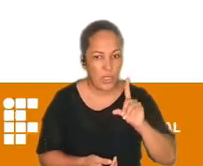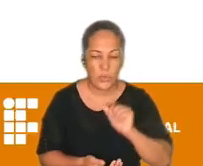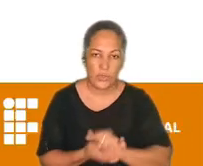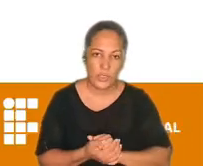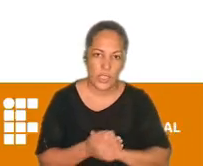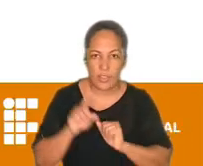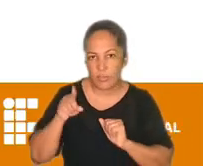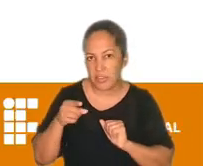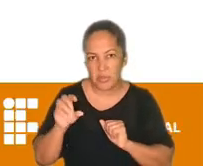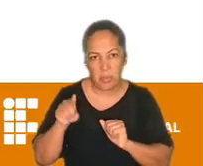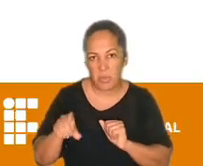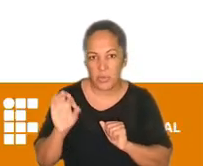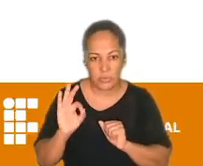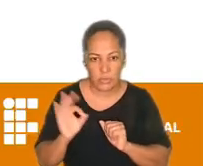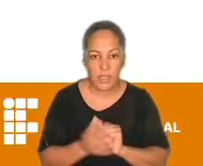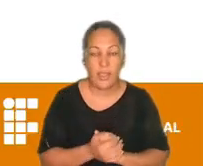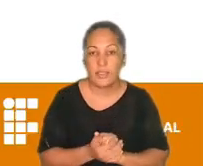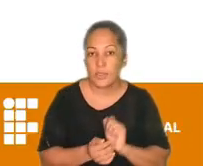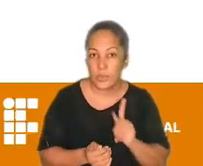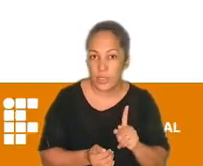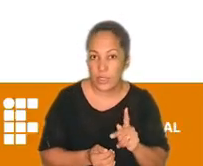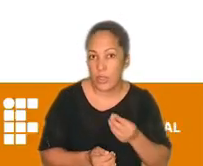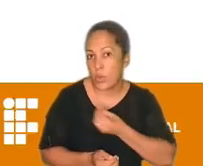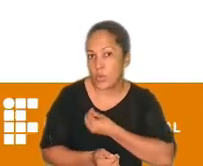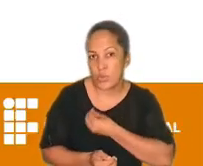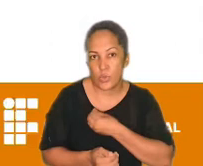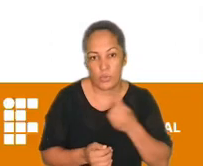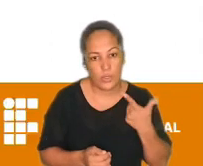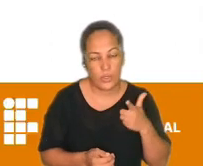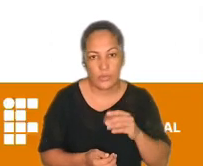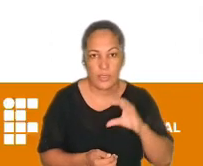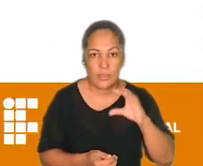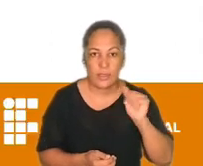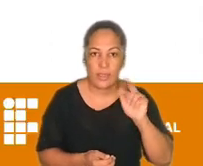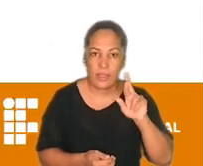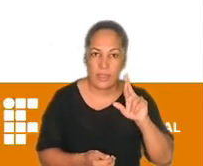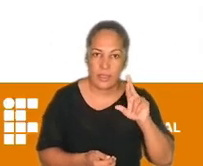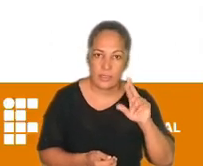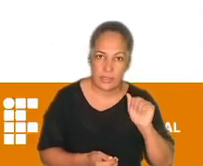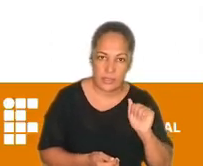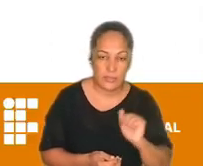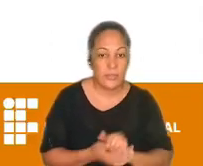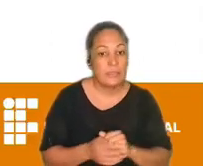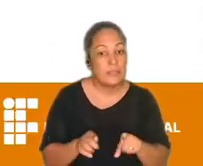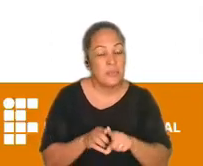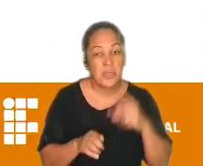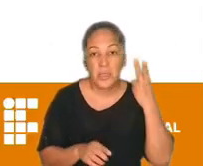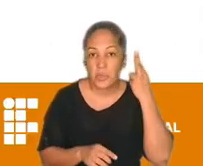decimal, tá? Esse número não possui casa decimal. São normalmente usados